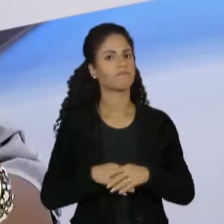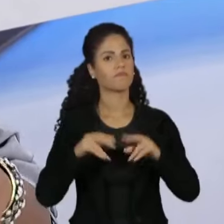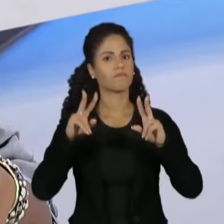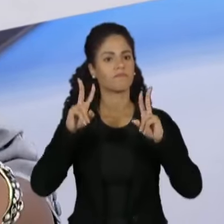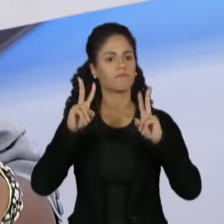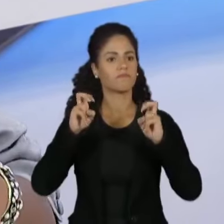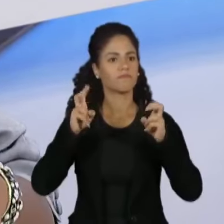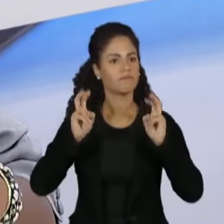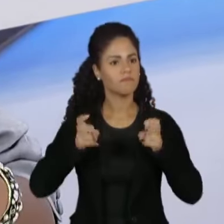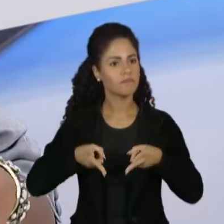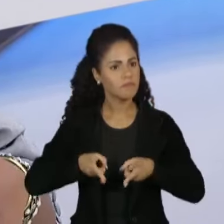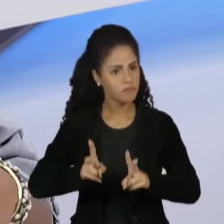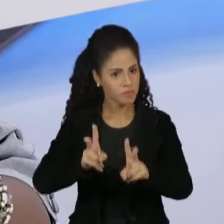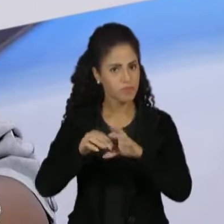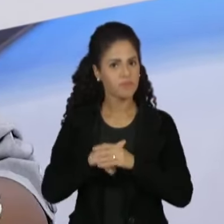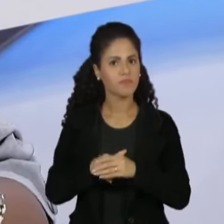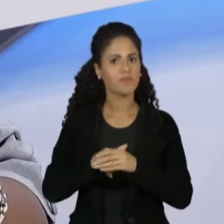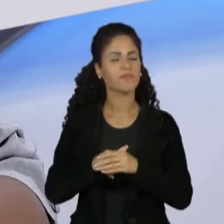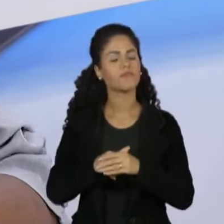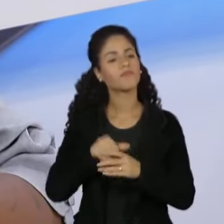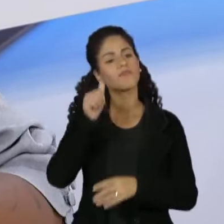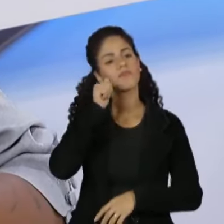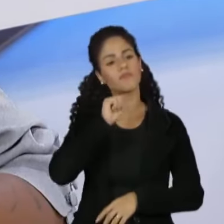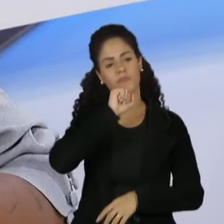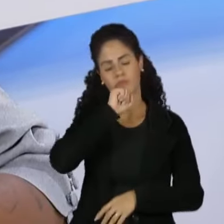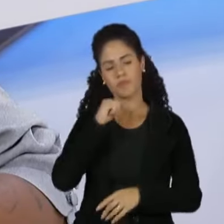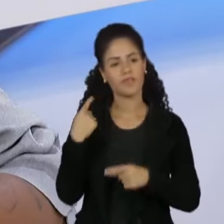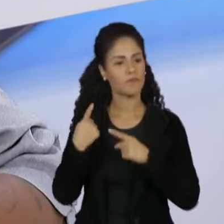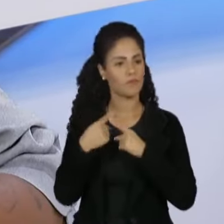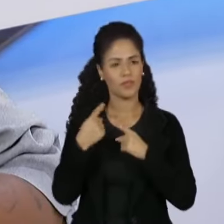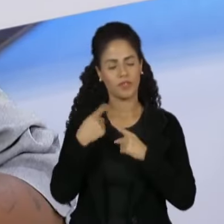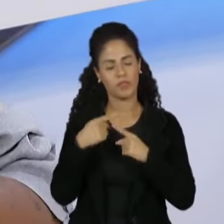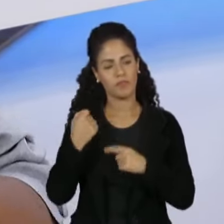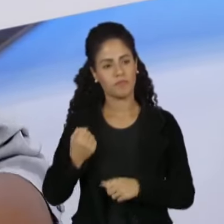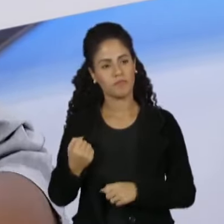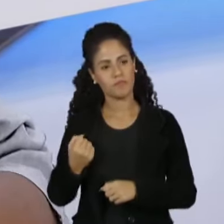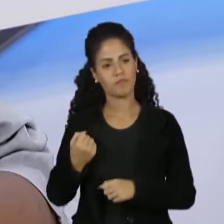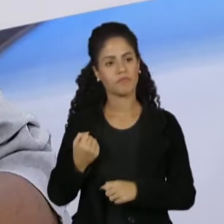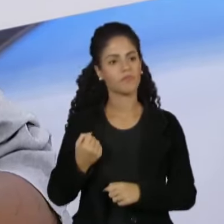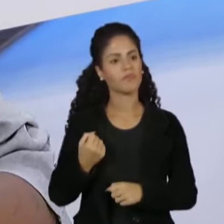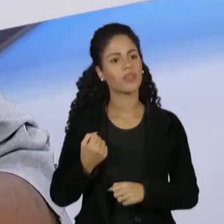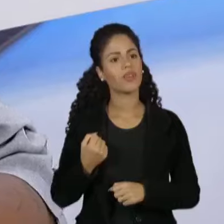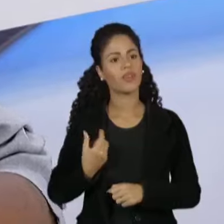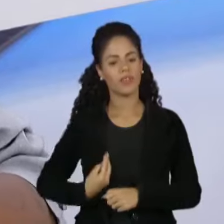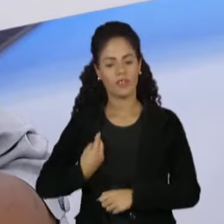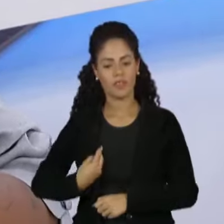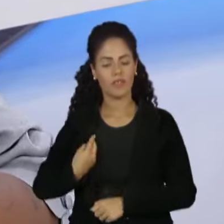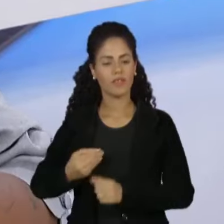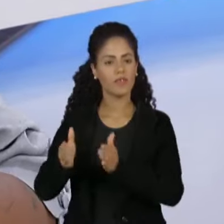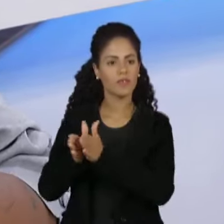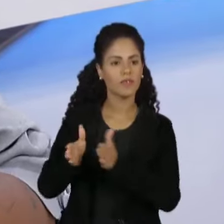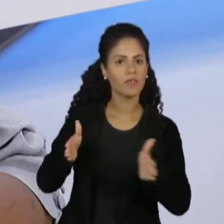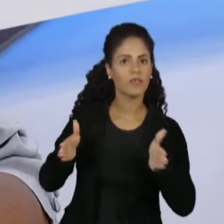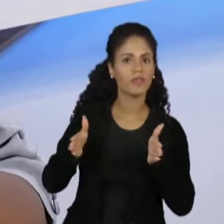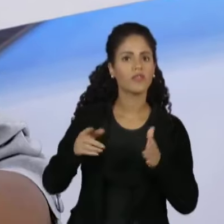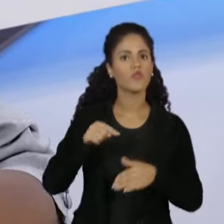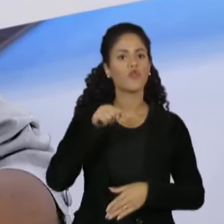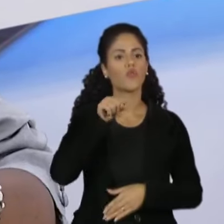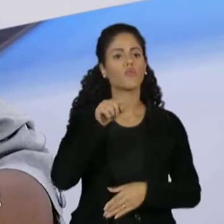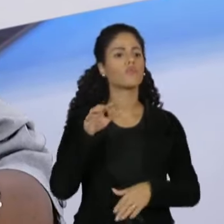Eu queria continuar no assunto da maternidade, porque em algum momento você disse que talvez você